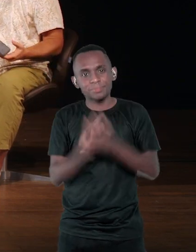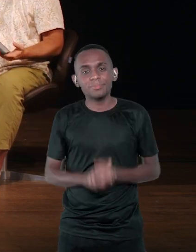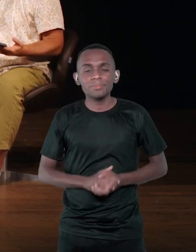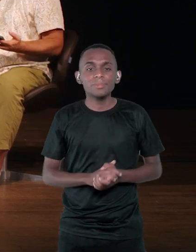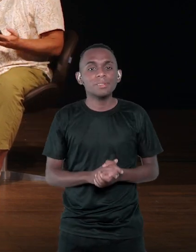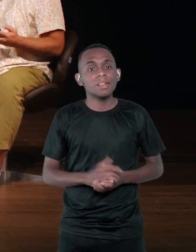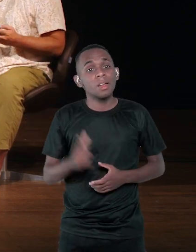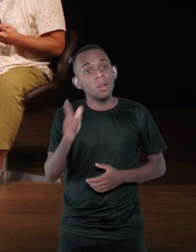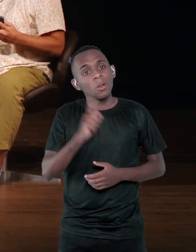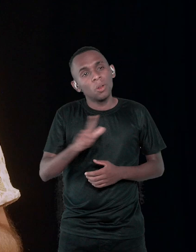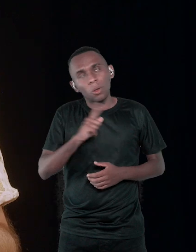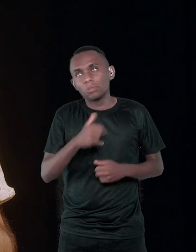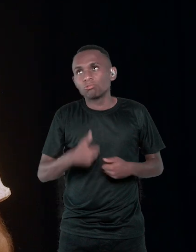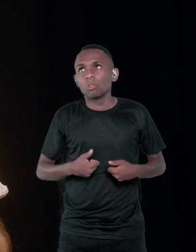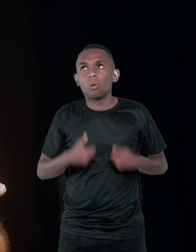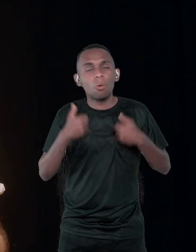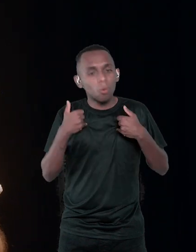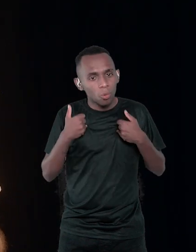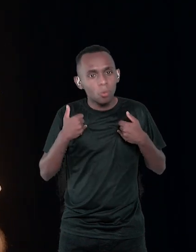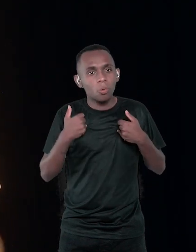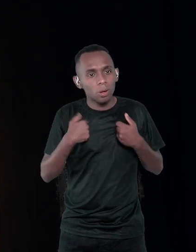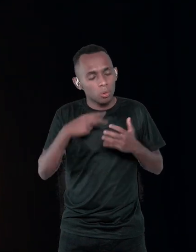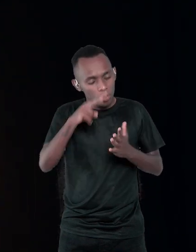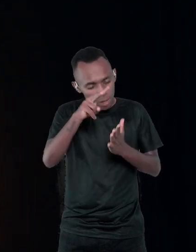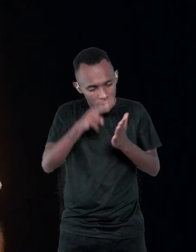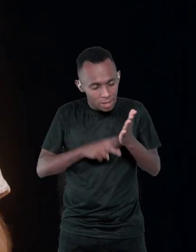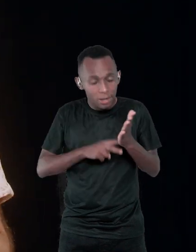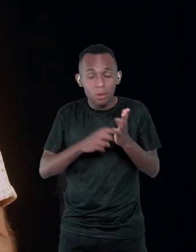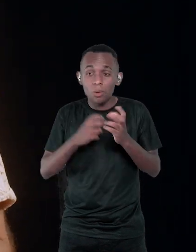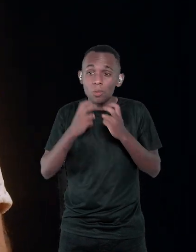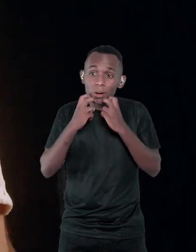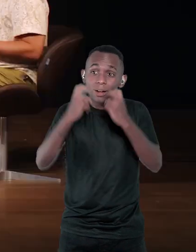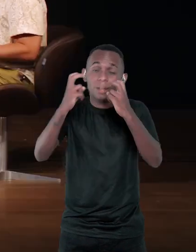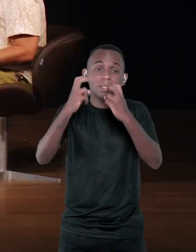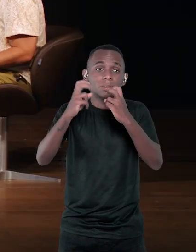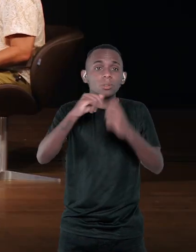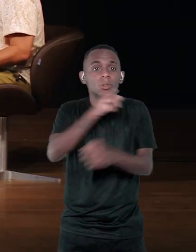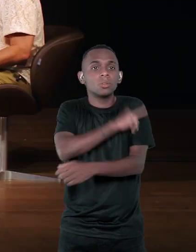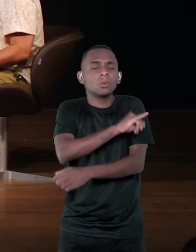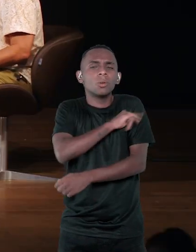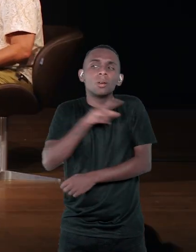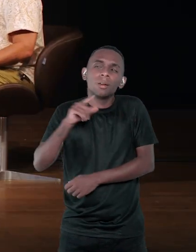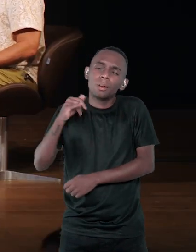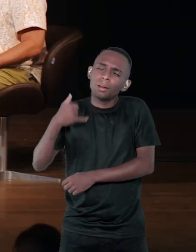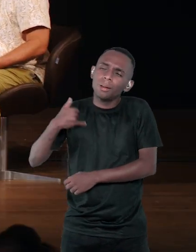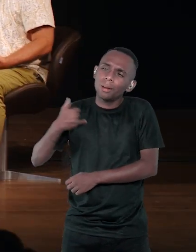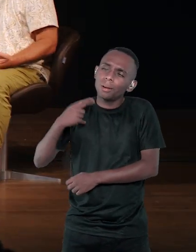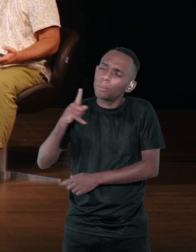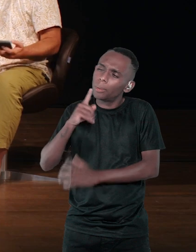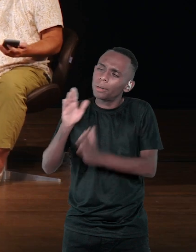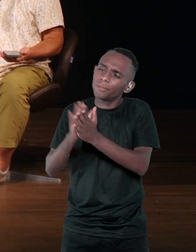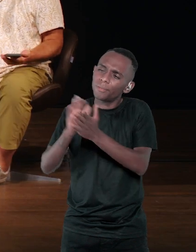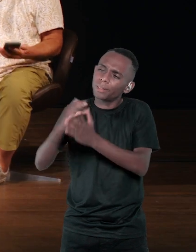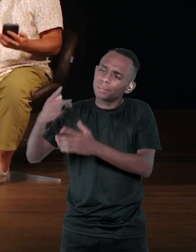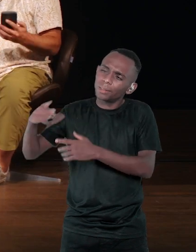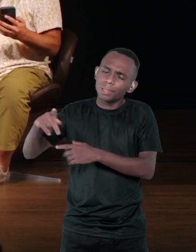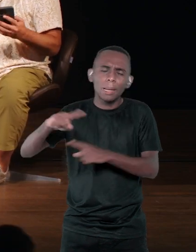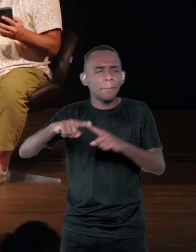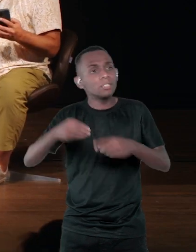fui agraciado com essa honra aqui de ler O Grito do Rio. Ele faz aniversário, vocês que ganham presente. Igual o